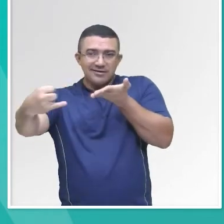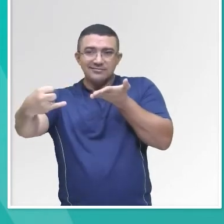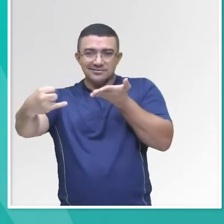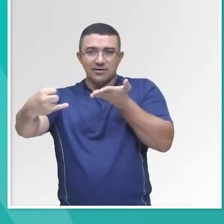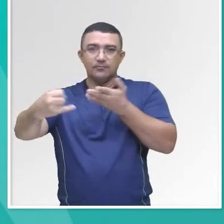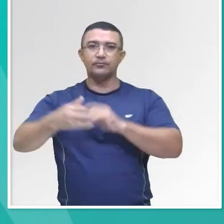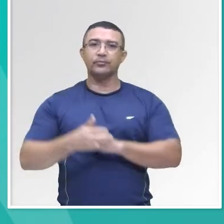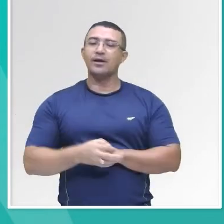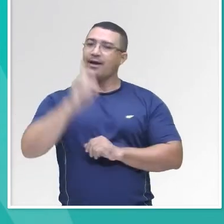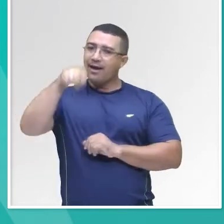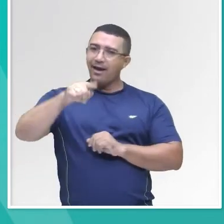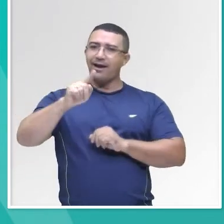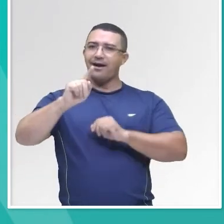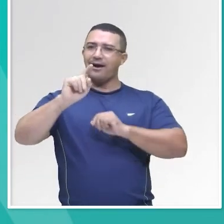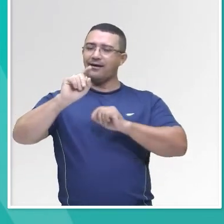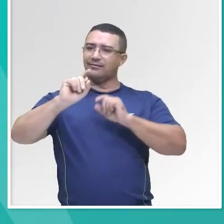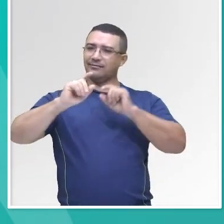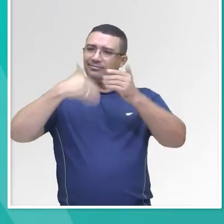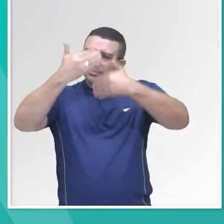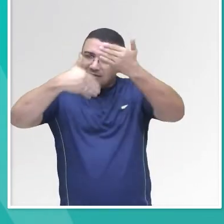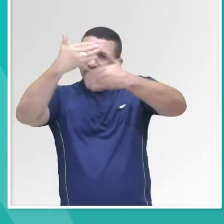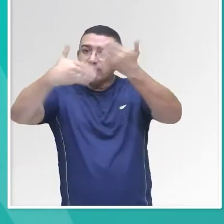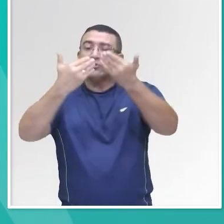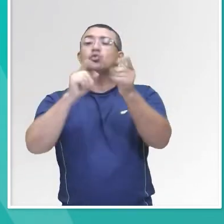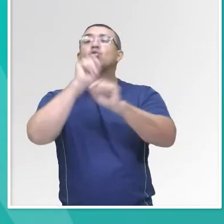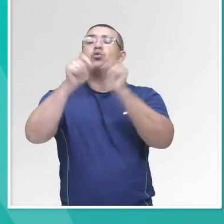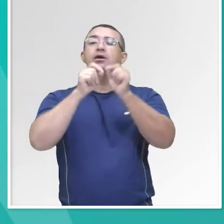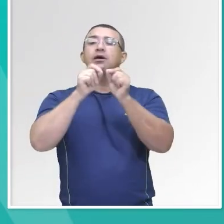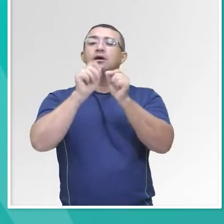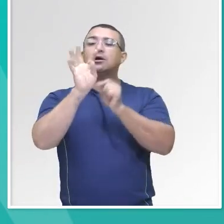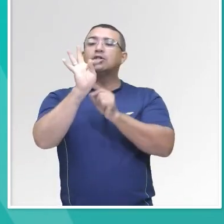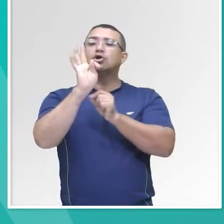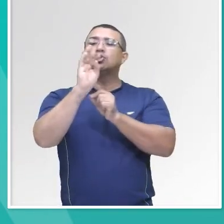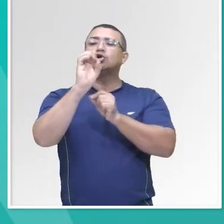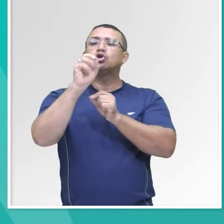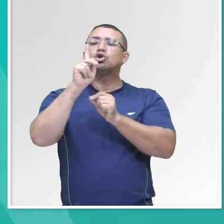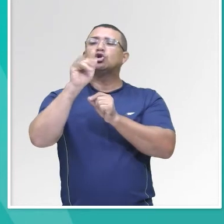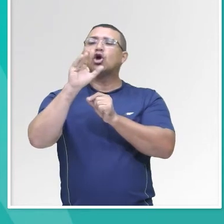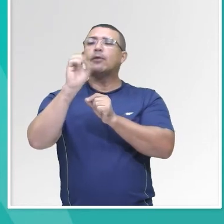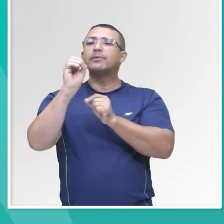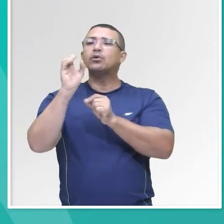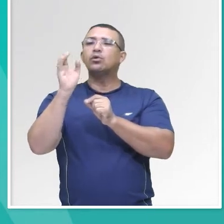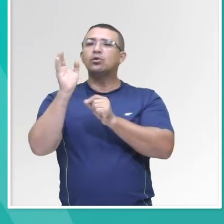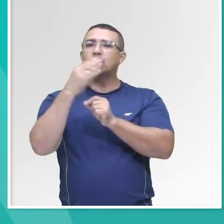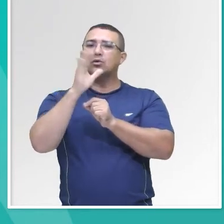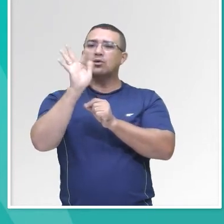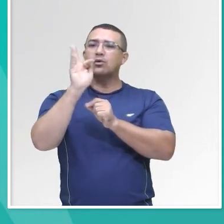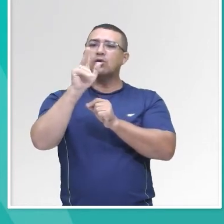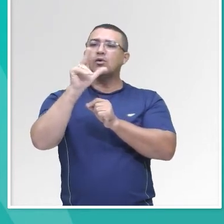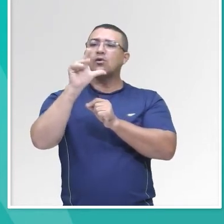É desenvolvido um tópico frasal, ou seja, algo